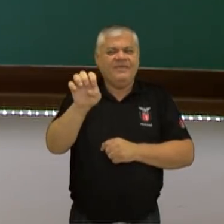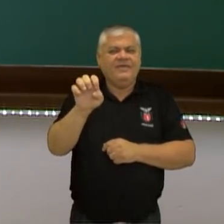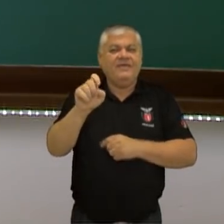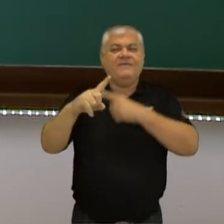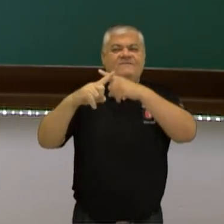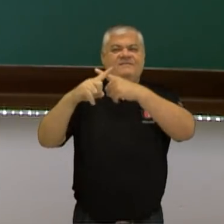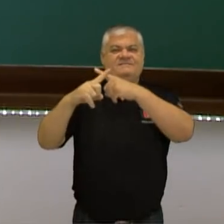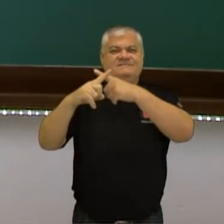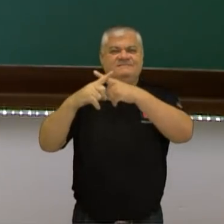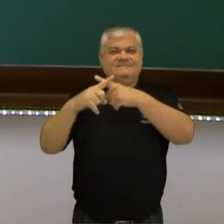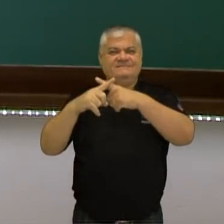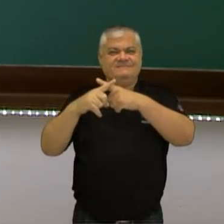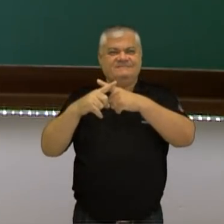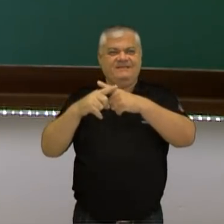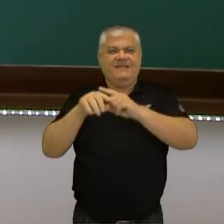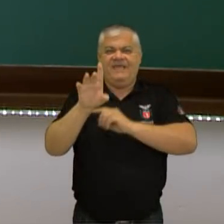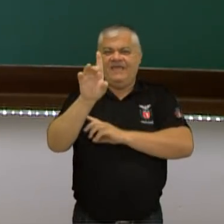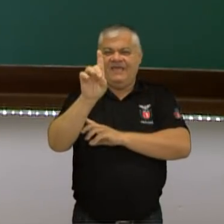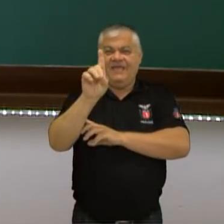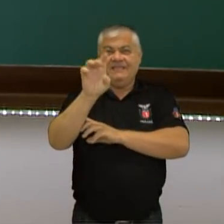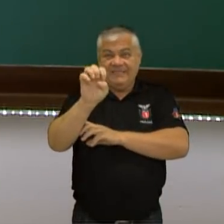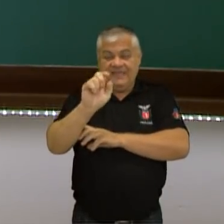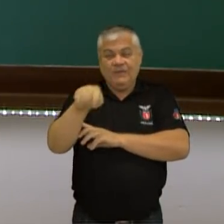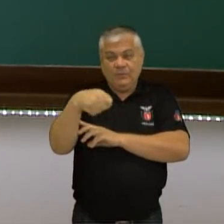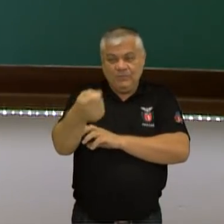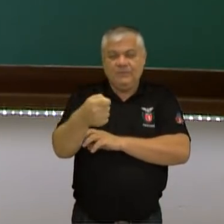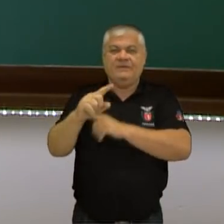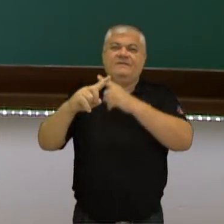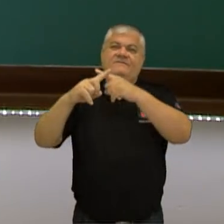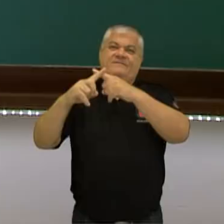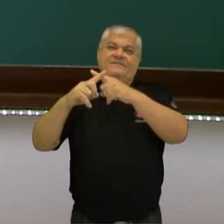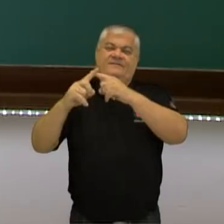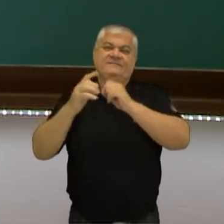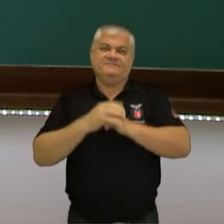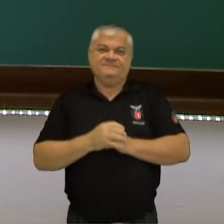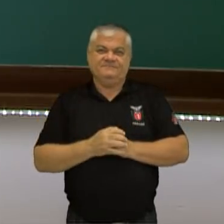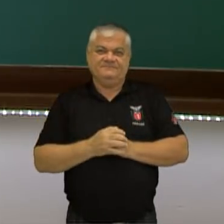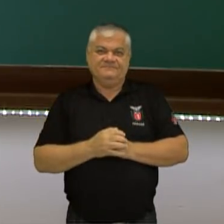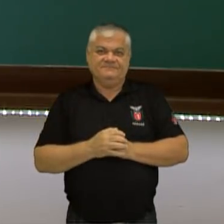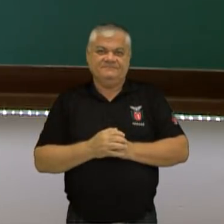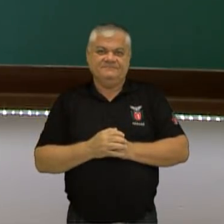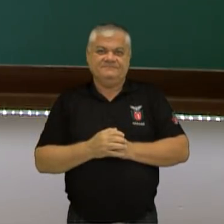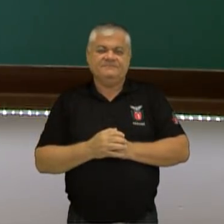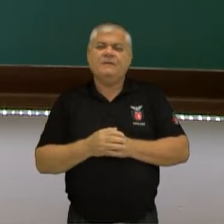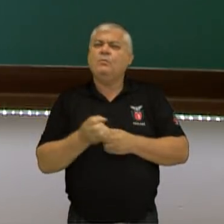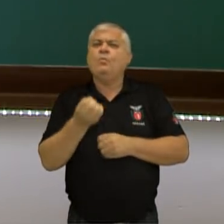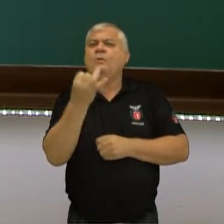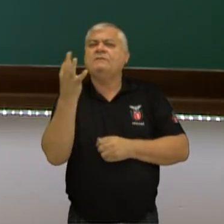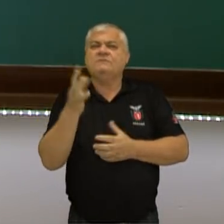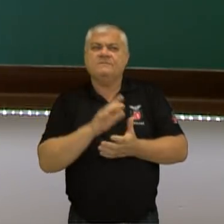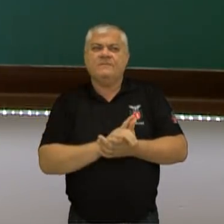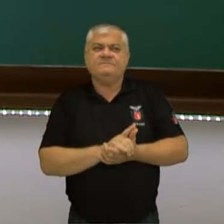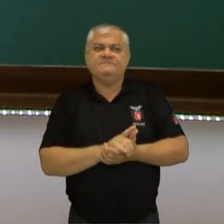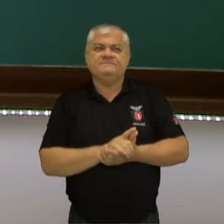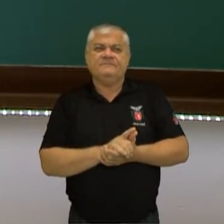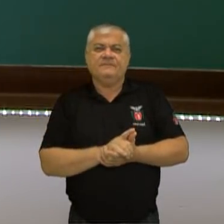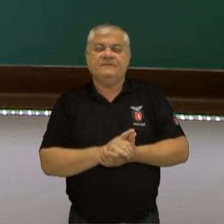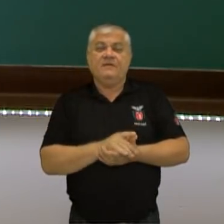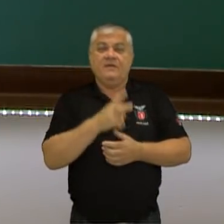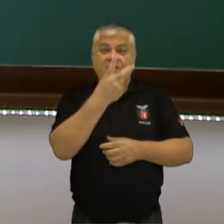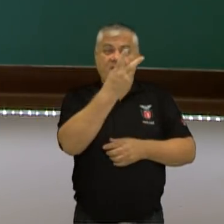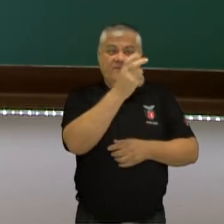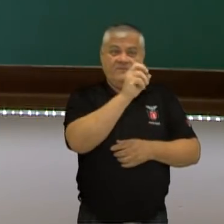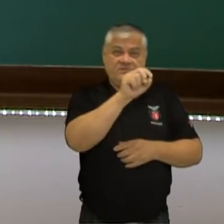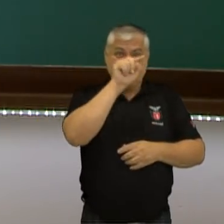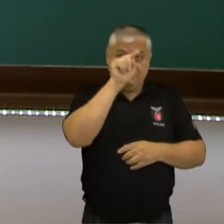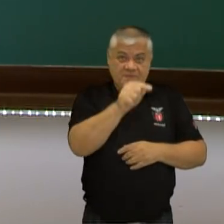quê? 86 vezes 100, 86 sobre 100 vezes 20 mil. Então, como é que vai ficar? Vai ficar assim, ó. 20 mil